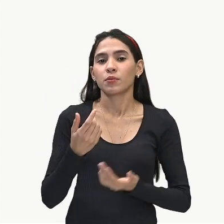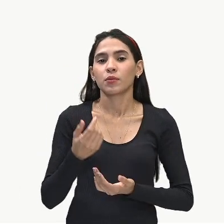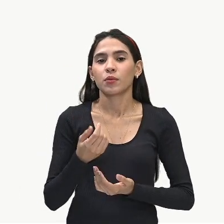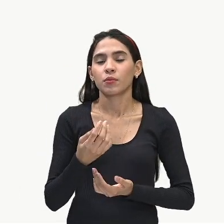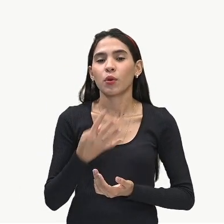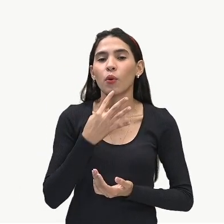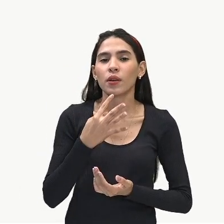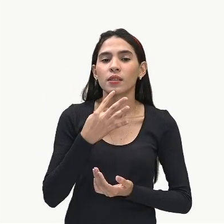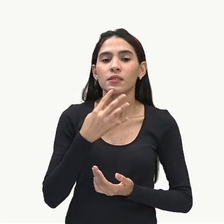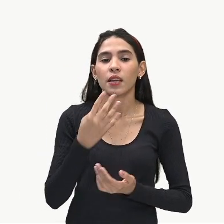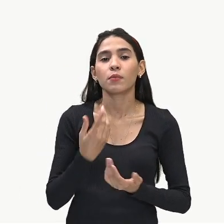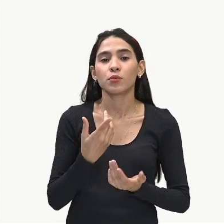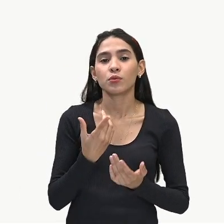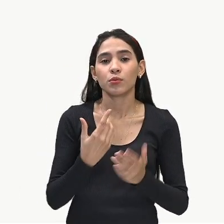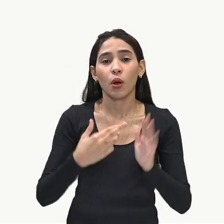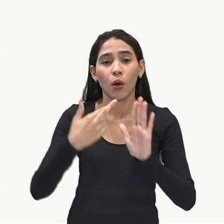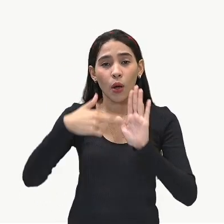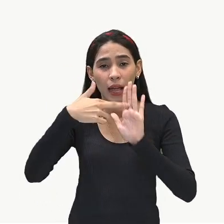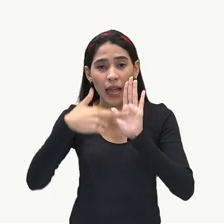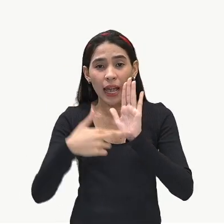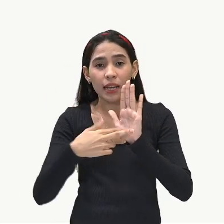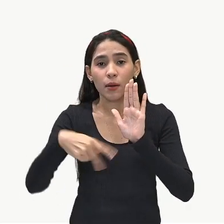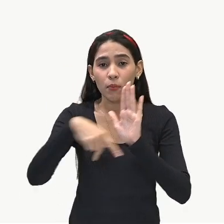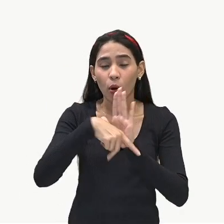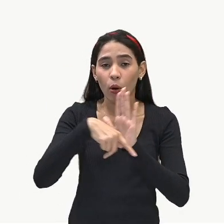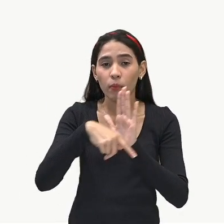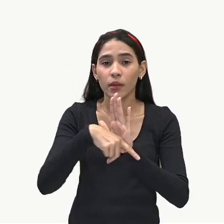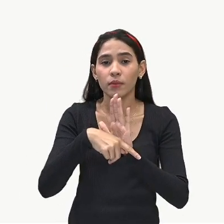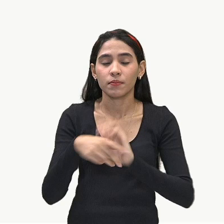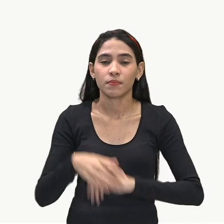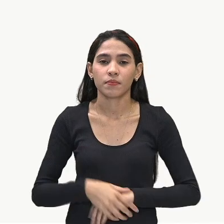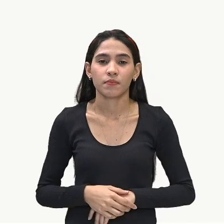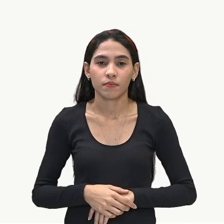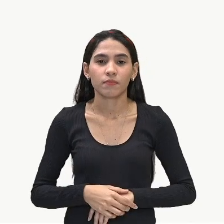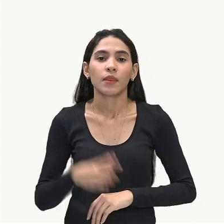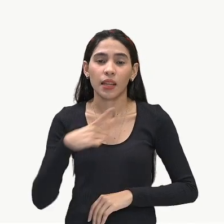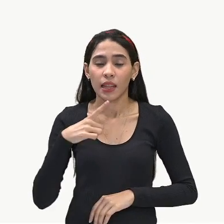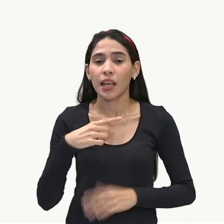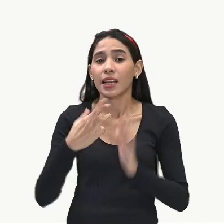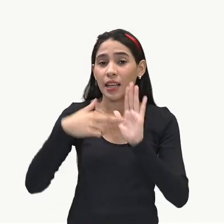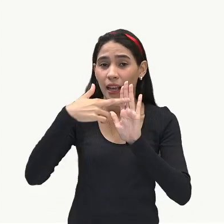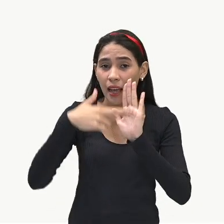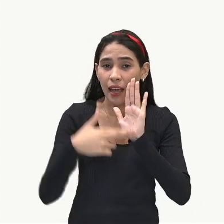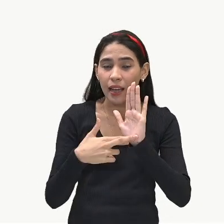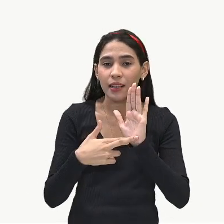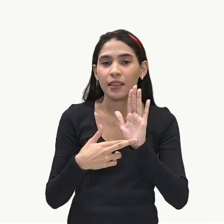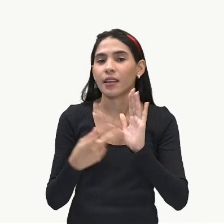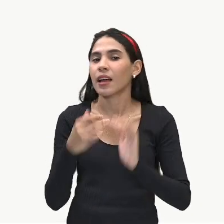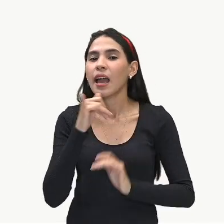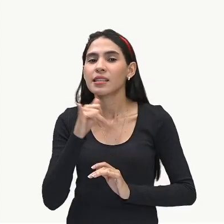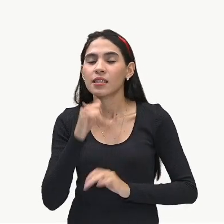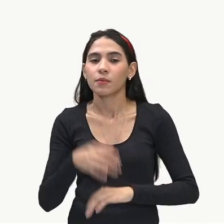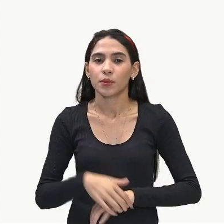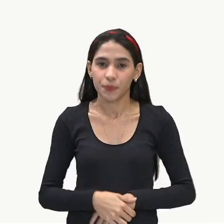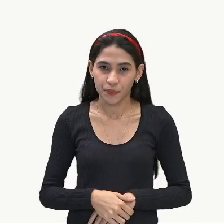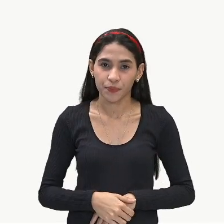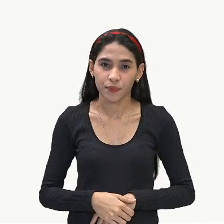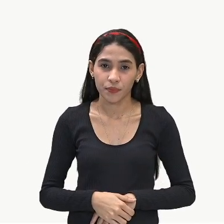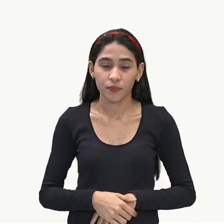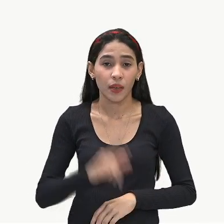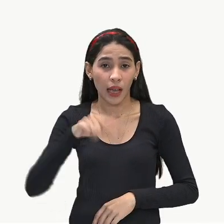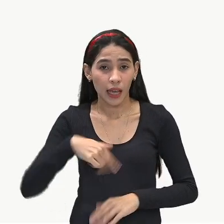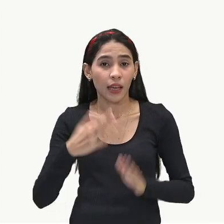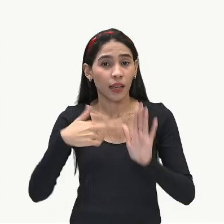de formação. Ok? Então, uma sequência ela vai ter ali uma lei de formação, ou seja, é um